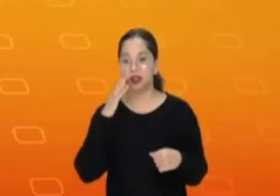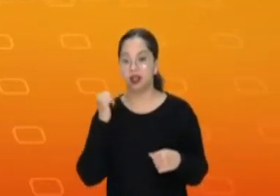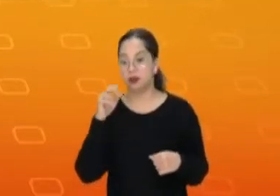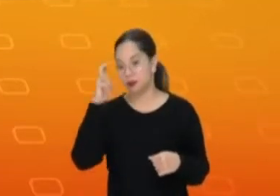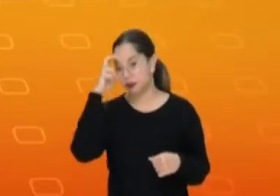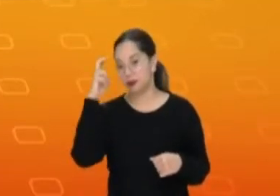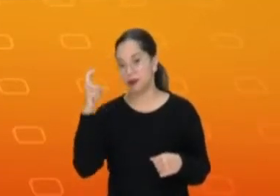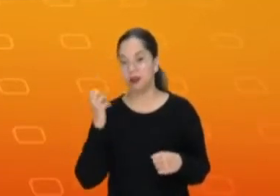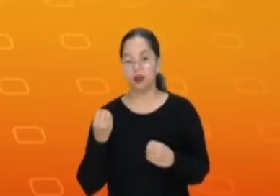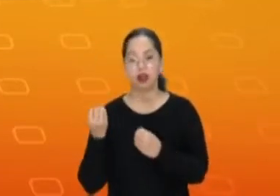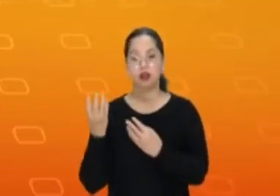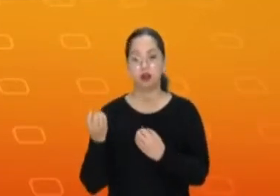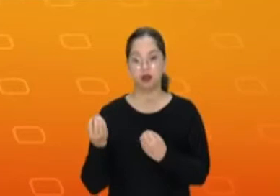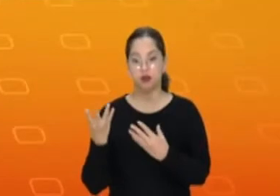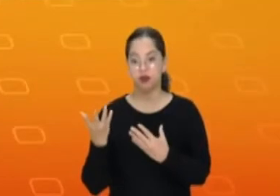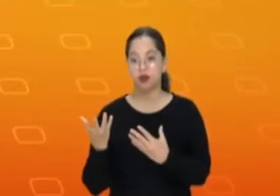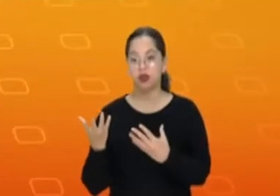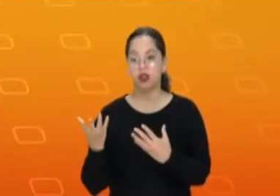da operação